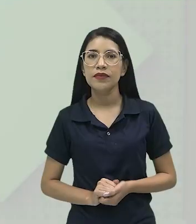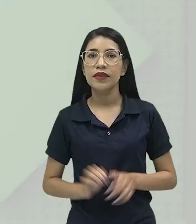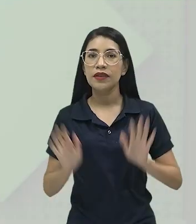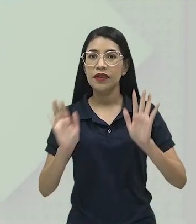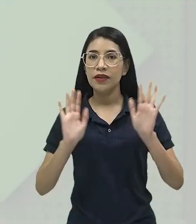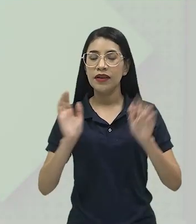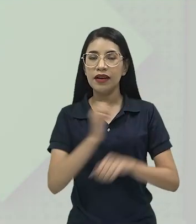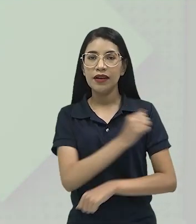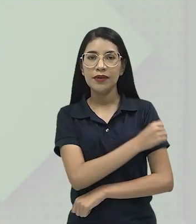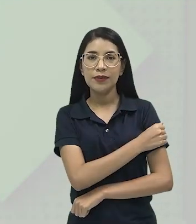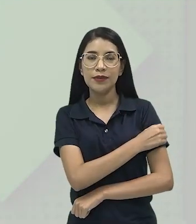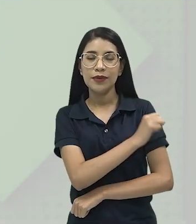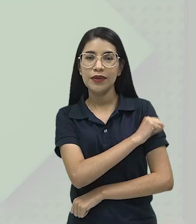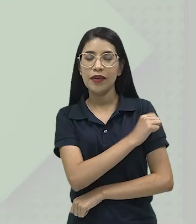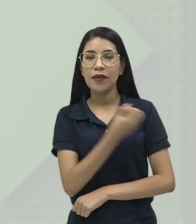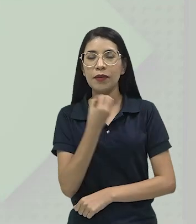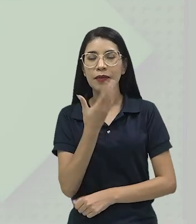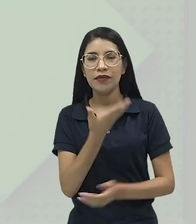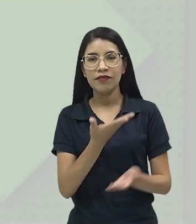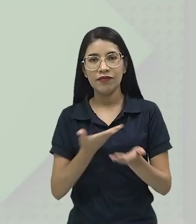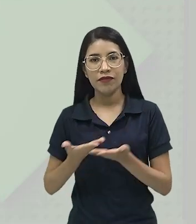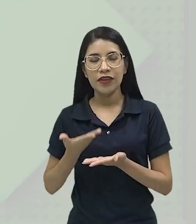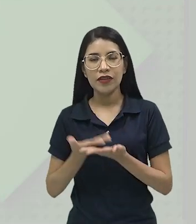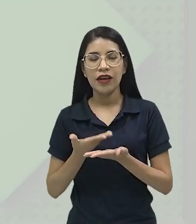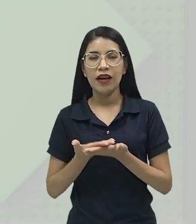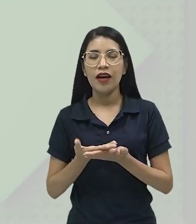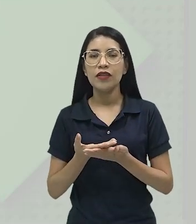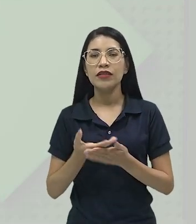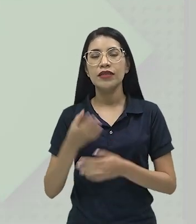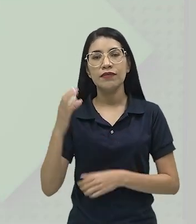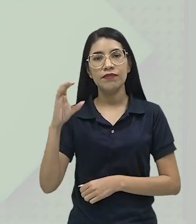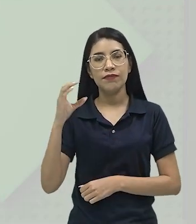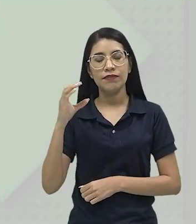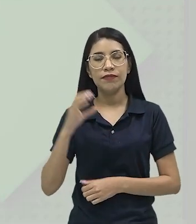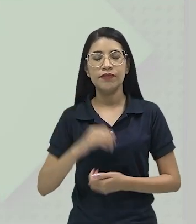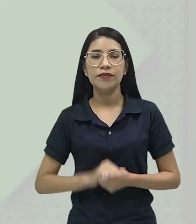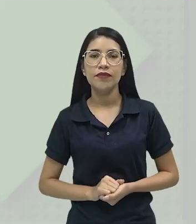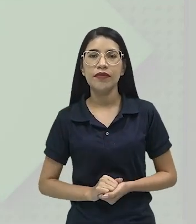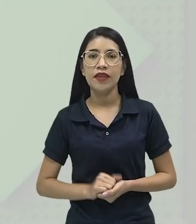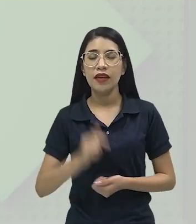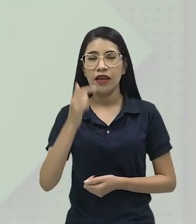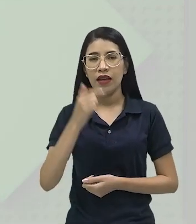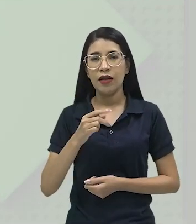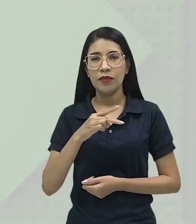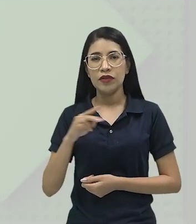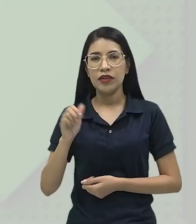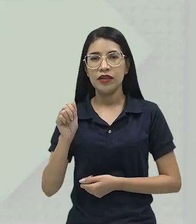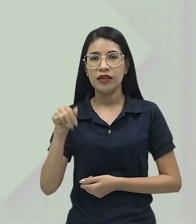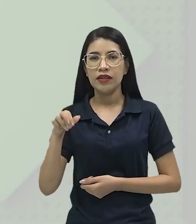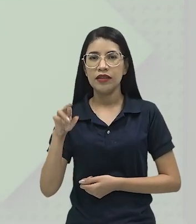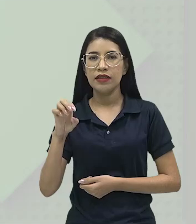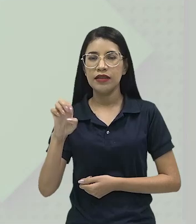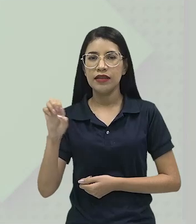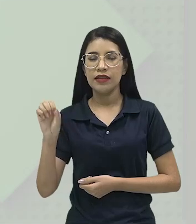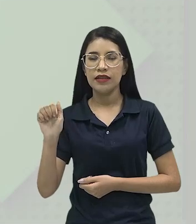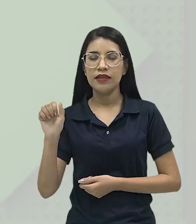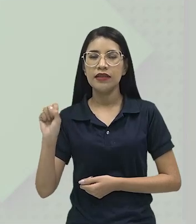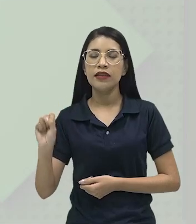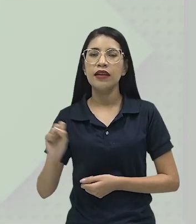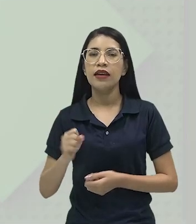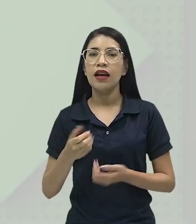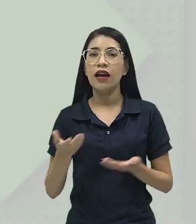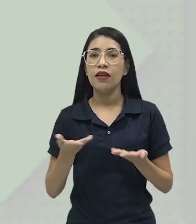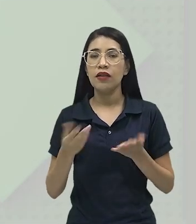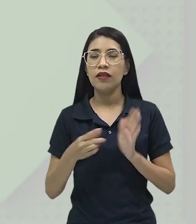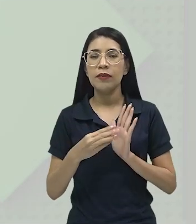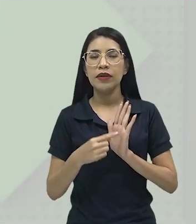Olá, alunos do 8º ano, sejam muito bem-vindos a mais uma aula de ciências. Sou a professora Andressa Primavera. Nesse momento, vamos